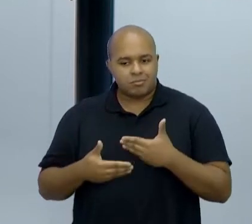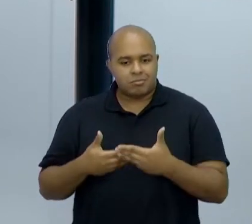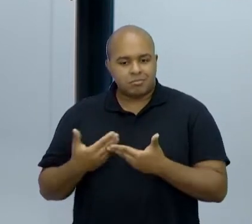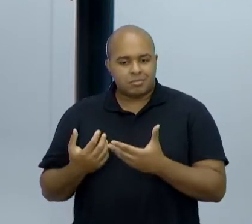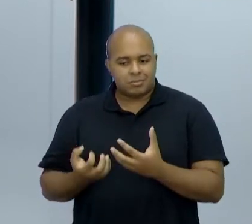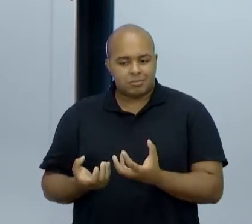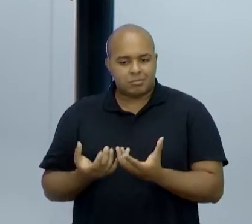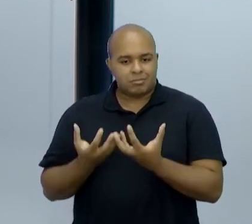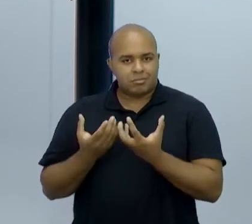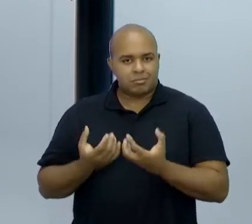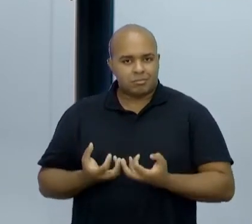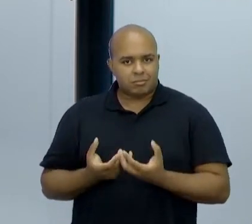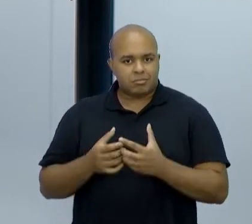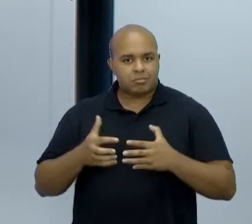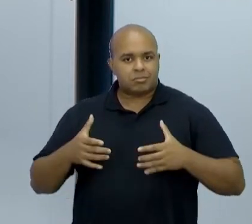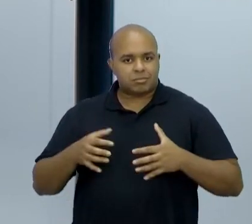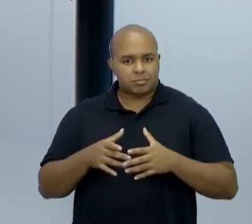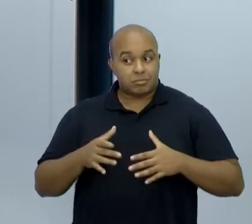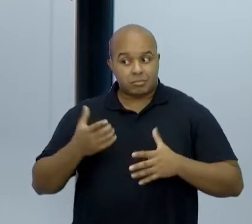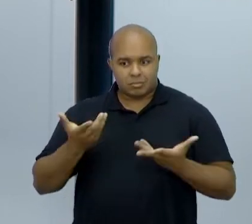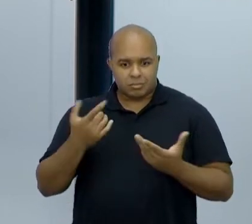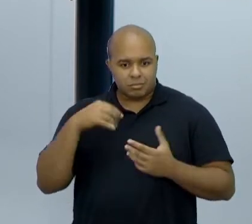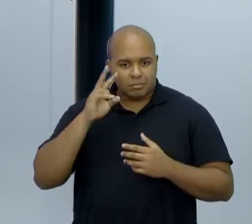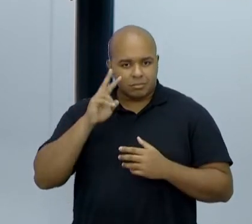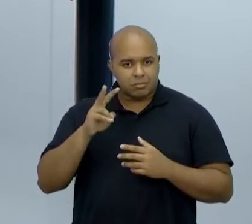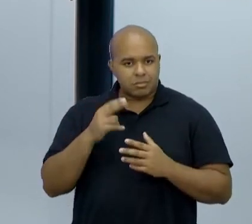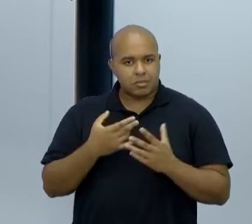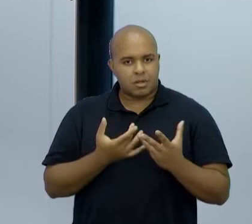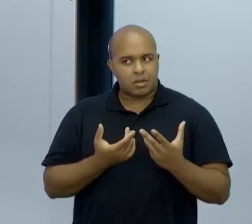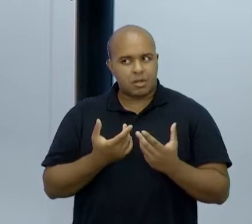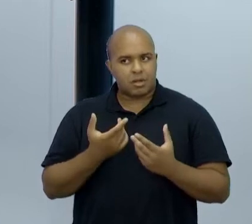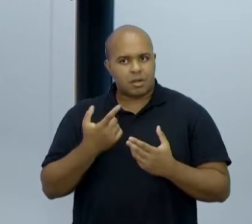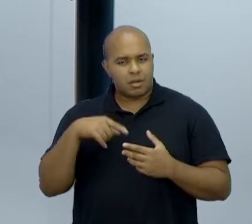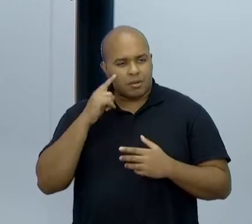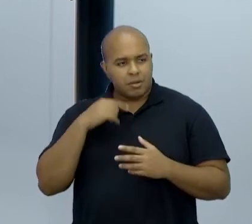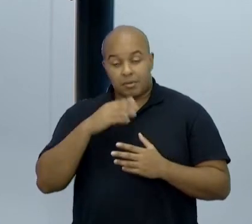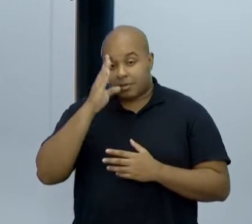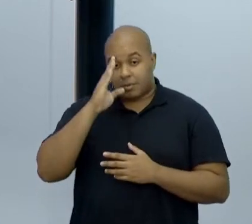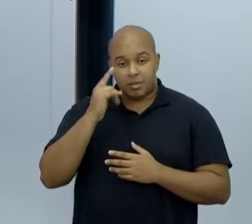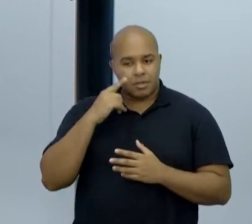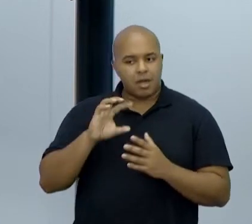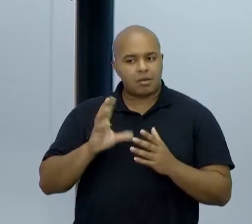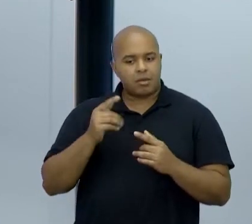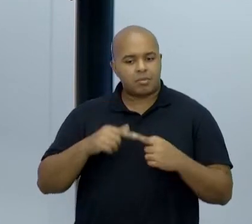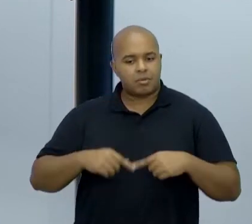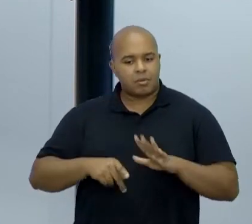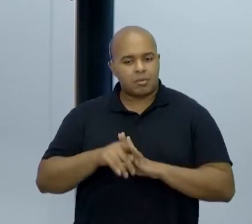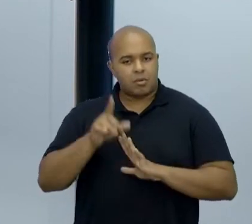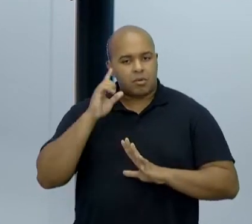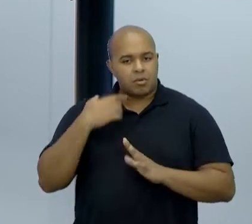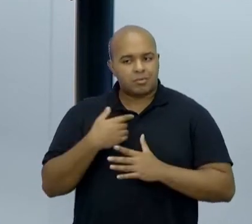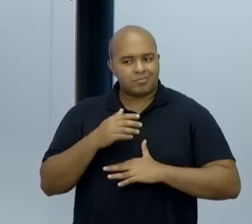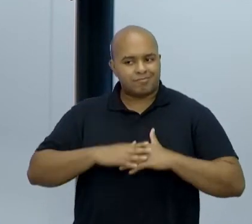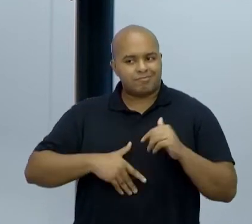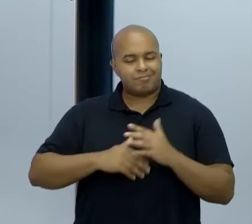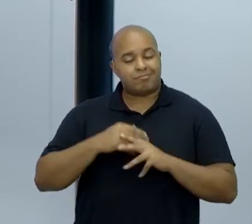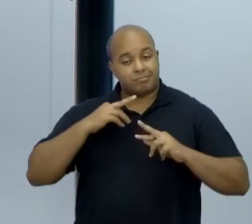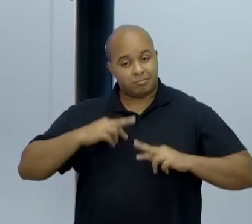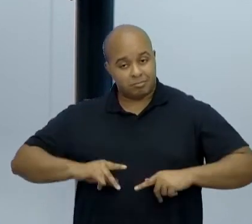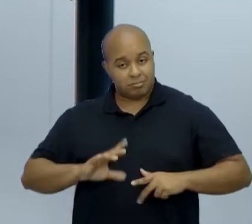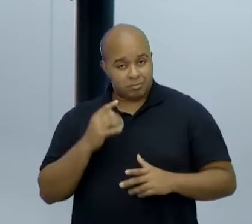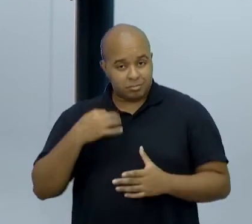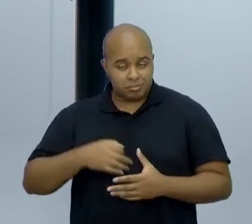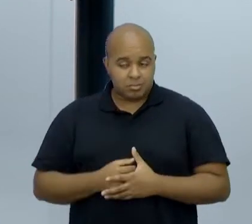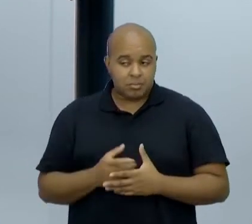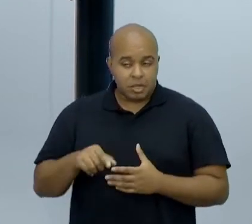está aumentando, tá? Então a gente está vendo aí, a gente vai ver que é principalmente causado por conta da ação humana,